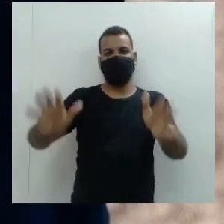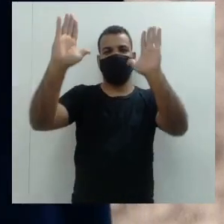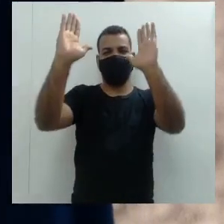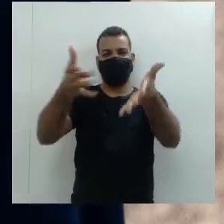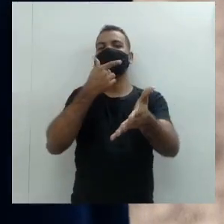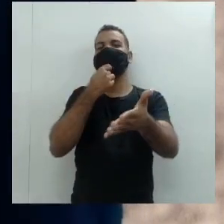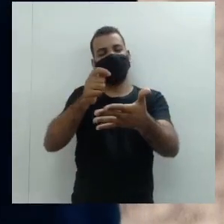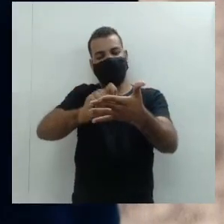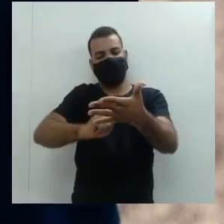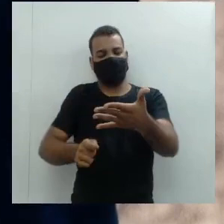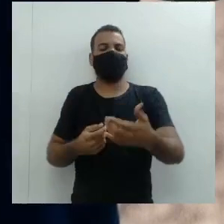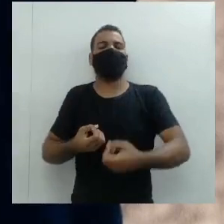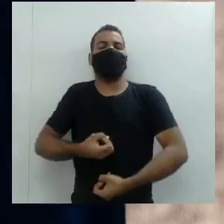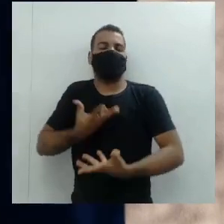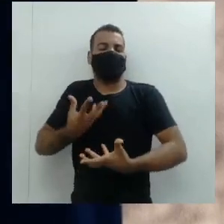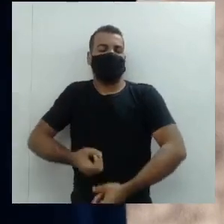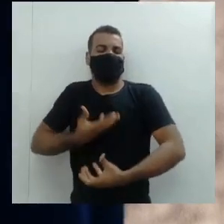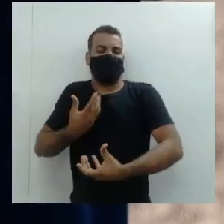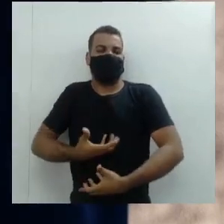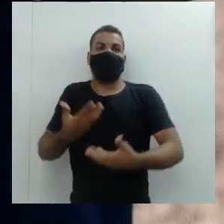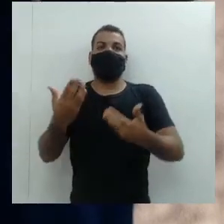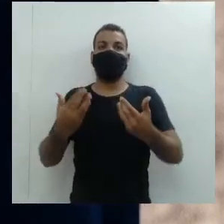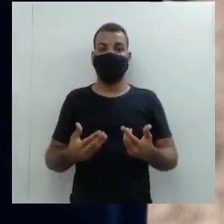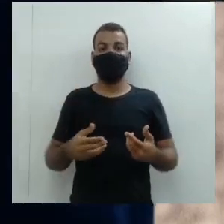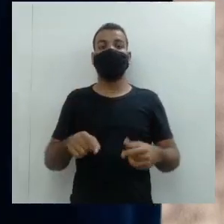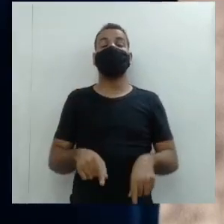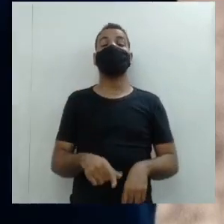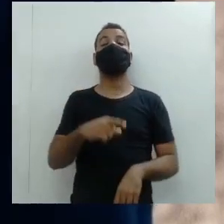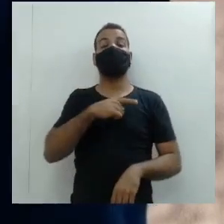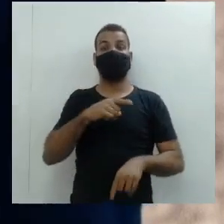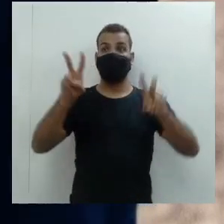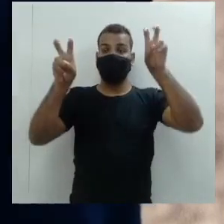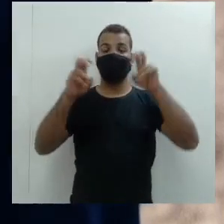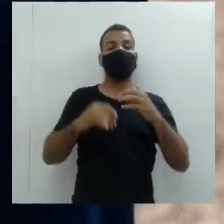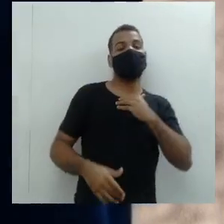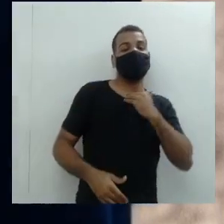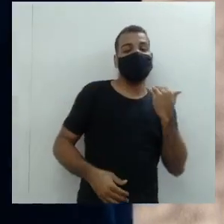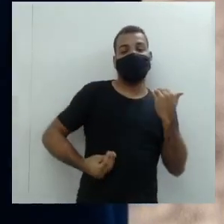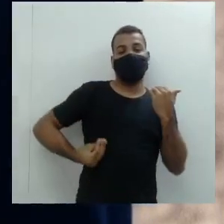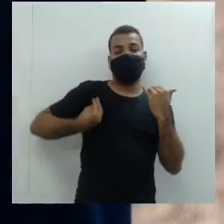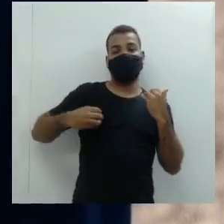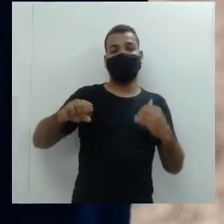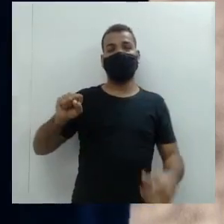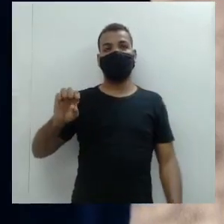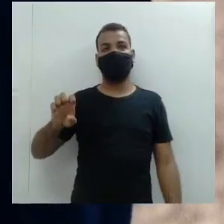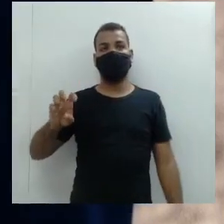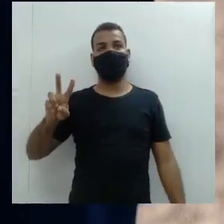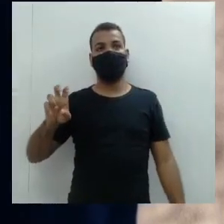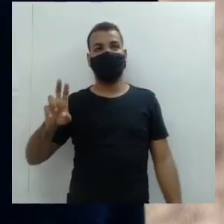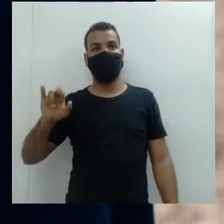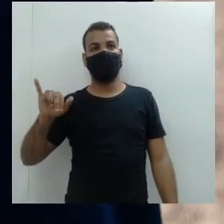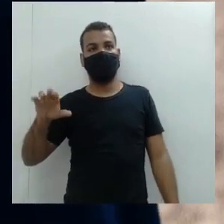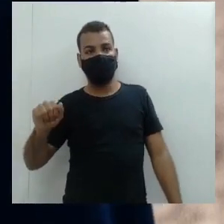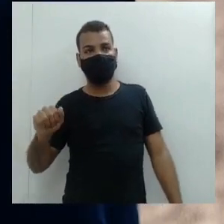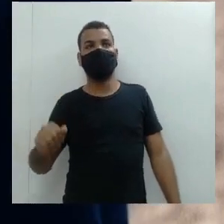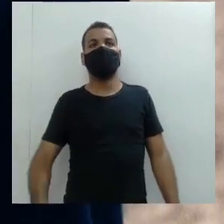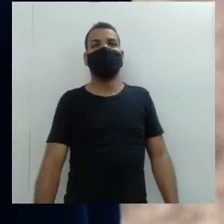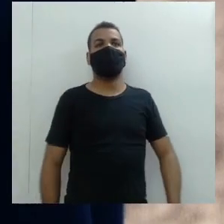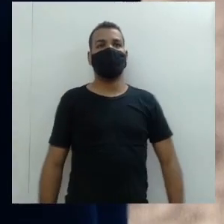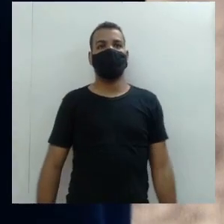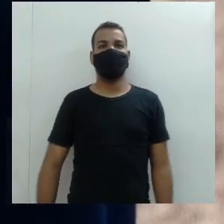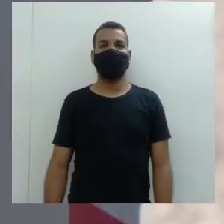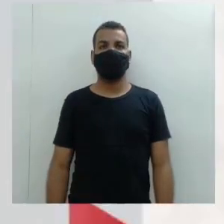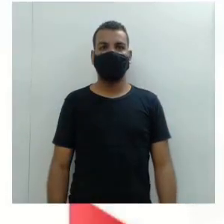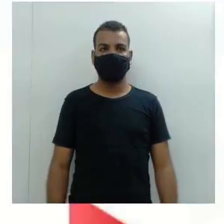e especificamente sobre João Cabral e Morte e Vida Severina. Então aí nós temos uma outra crítica escrita, né, pelo Álvaro Lins, no caso a respeito